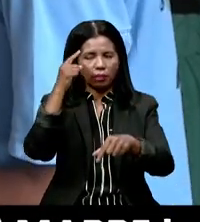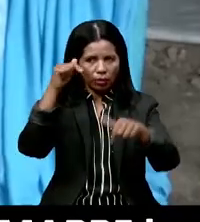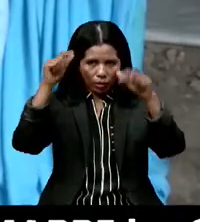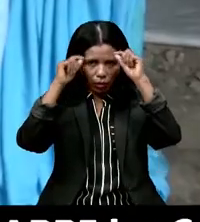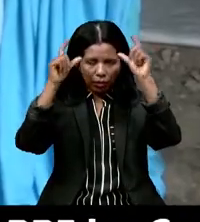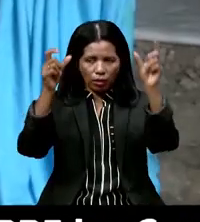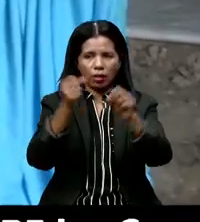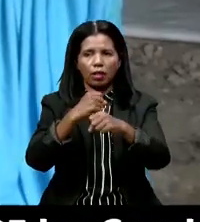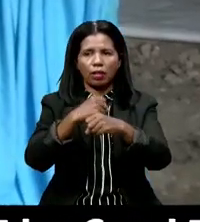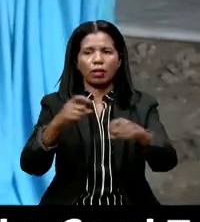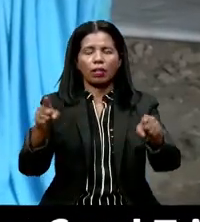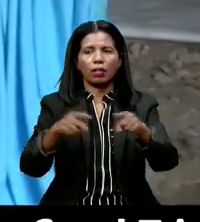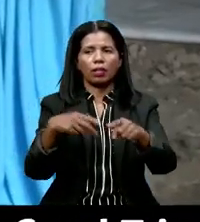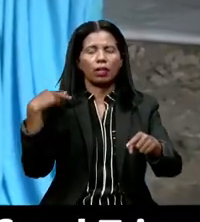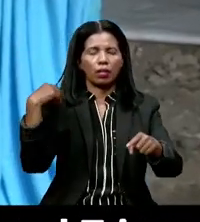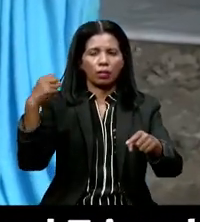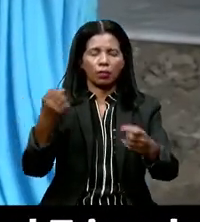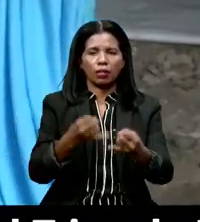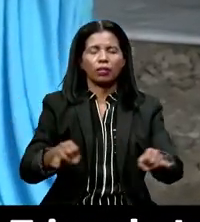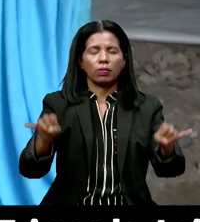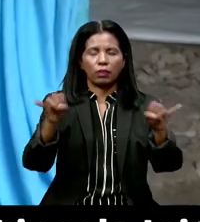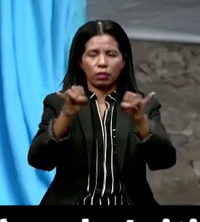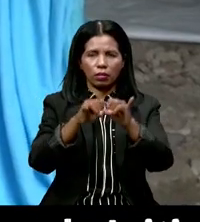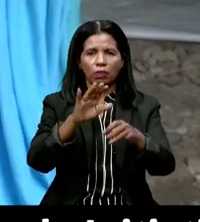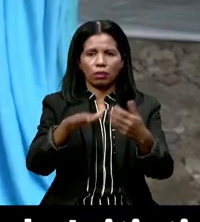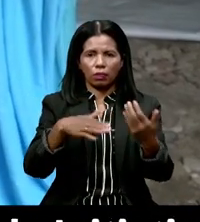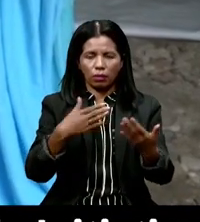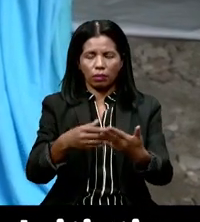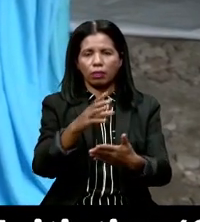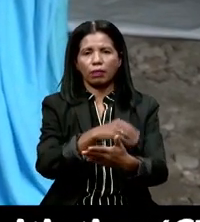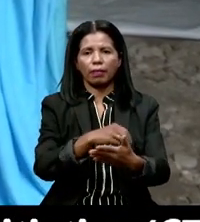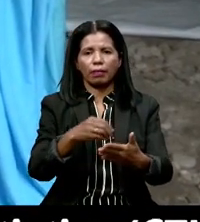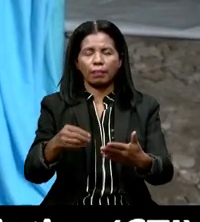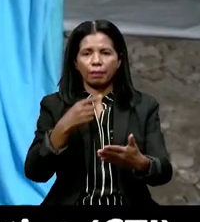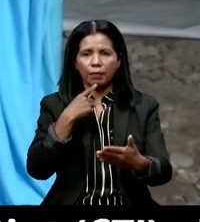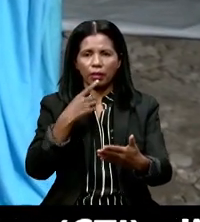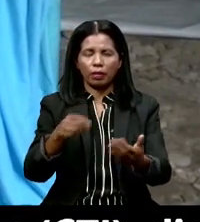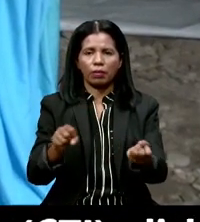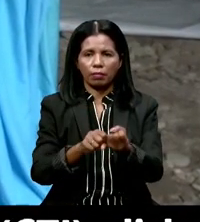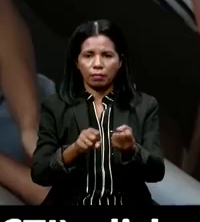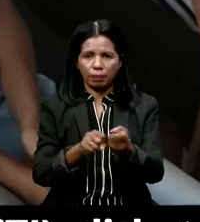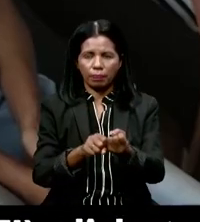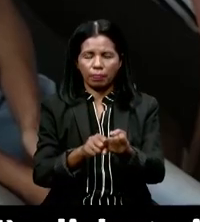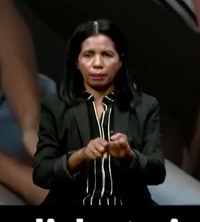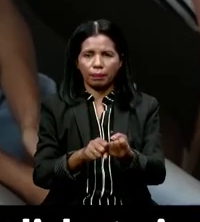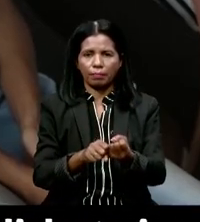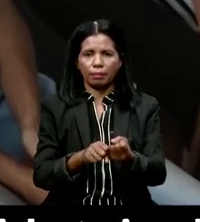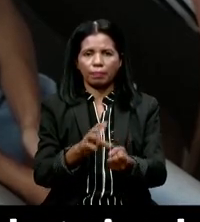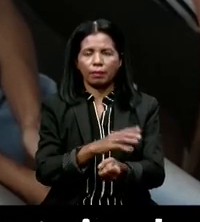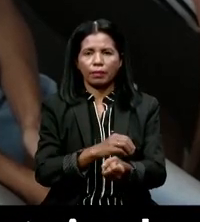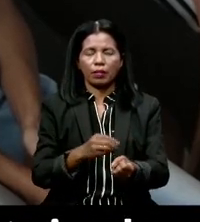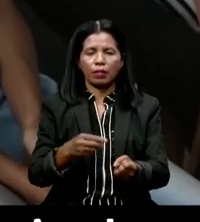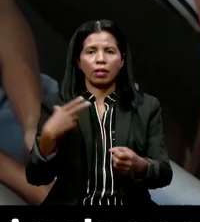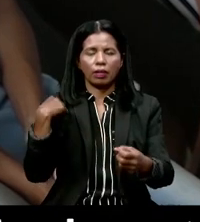Timor-Leste, Halomac, Hakbit Instituição, formação para membro Sira, capacitação no promove inclusão social, o